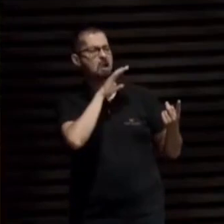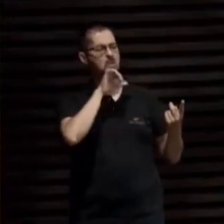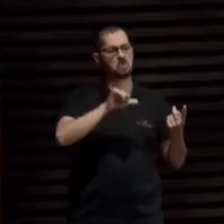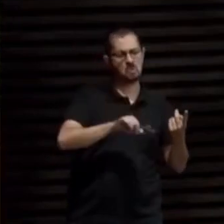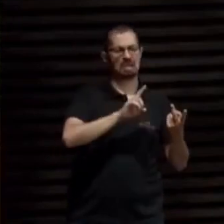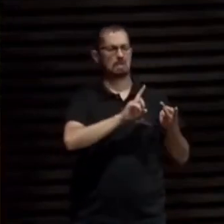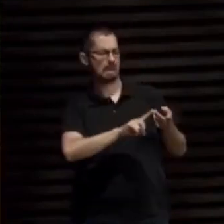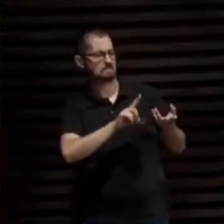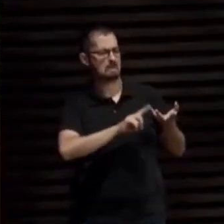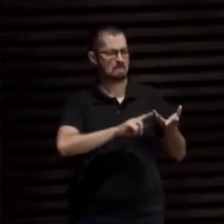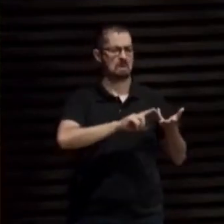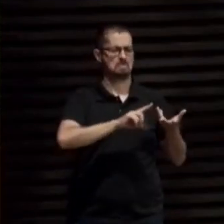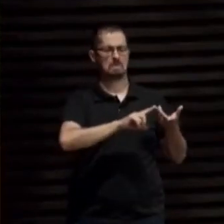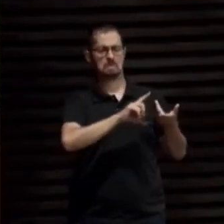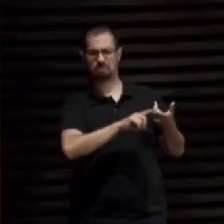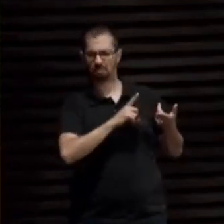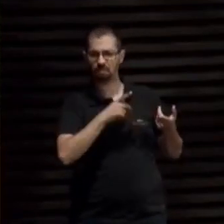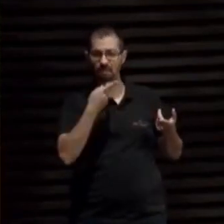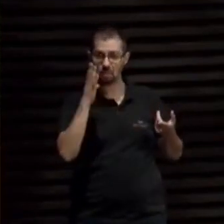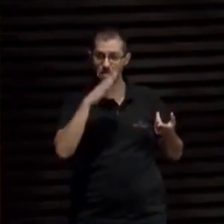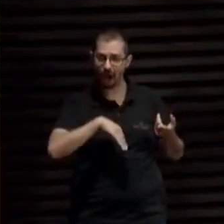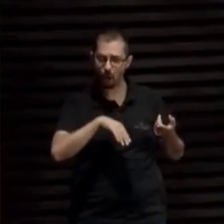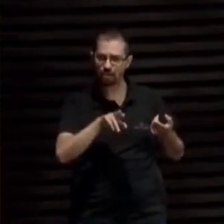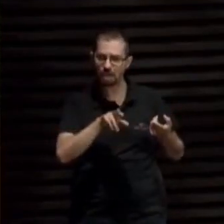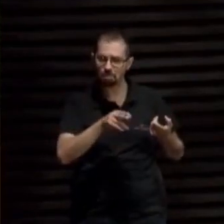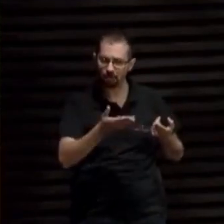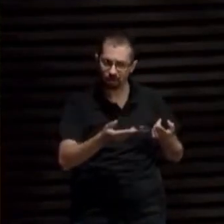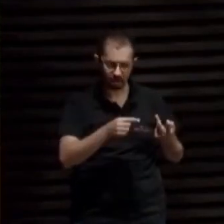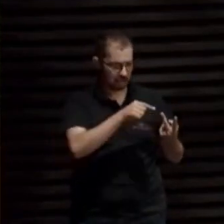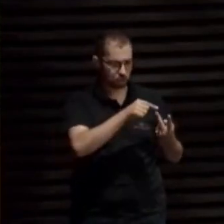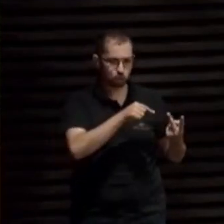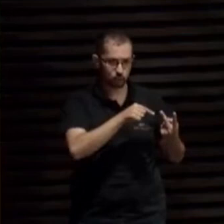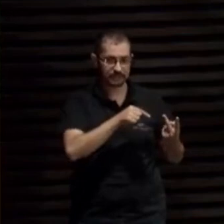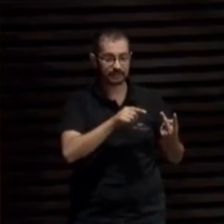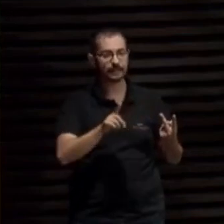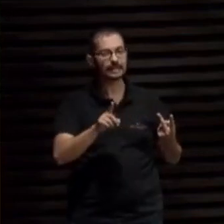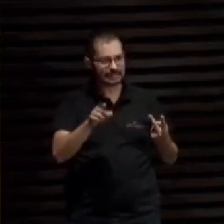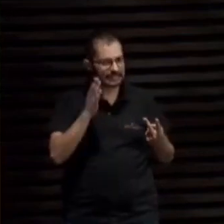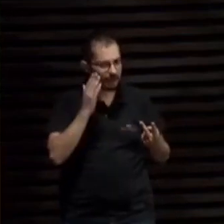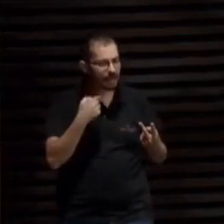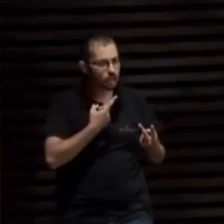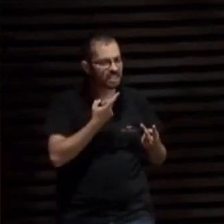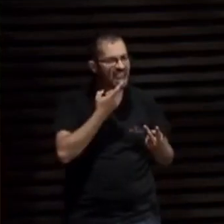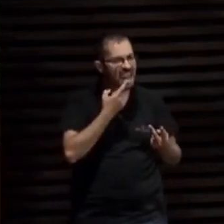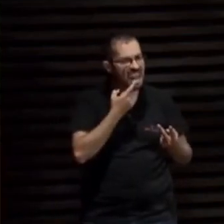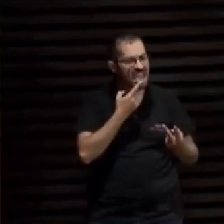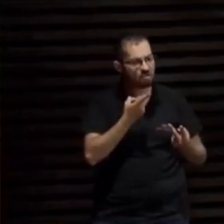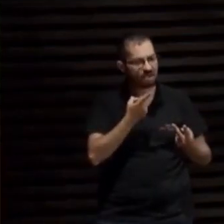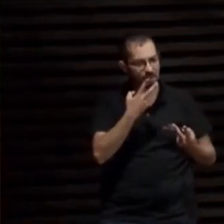aquilo. E nós temos um problema muito sério com a nossa língua, ela é terrível, né?